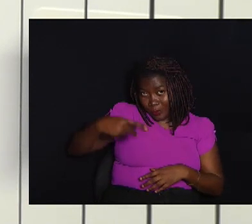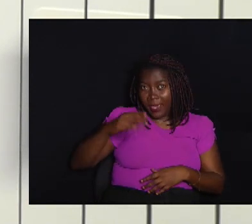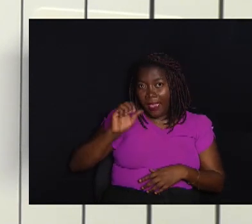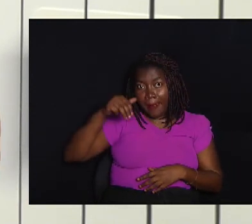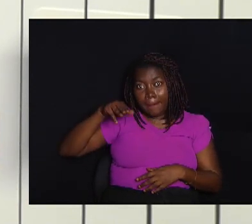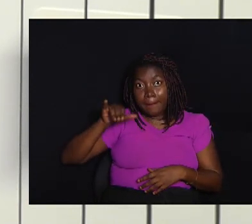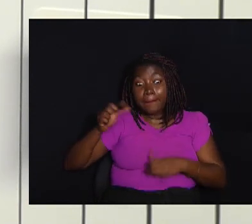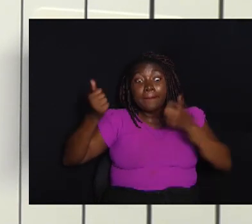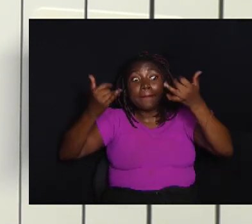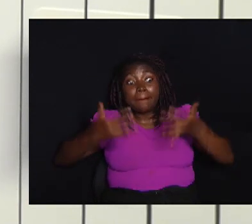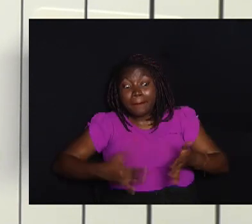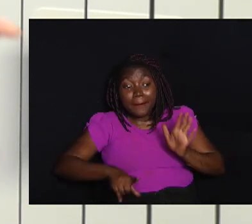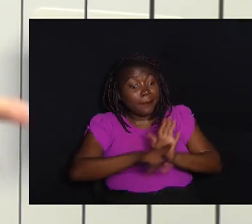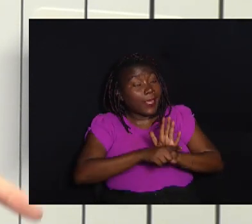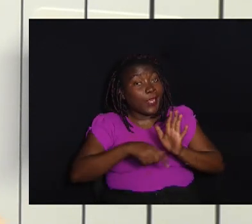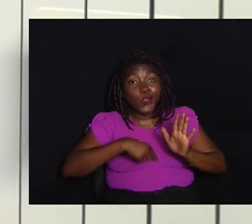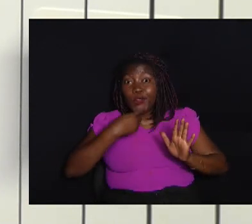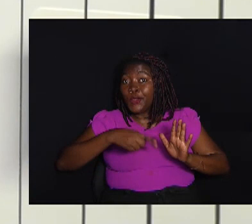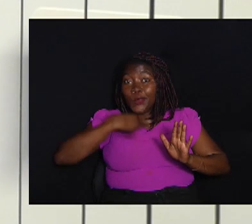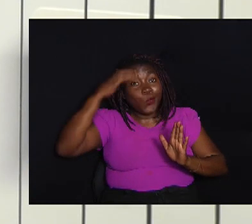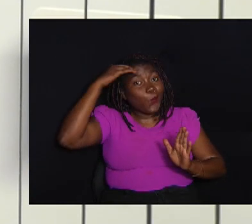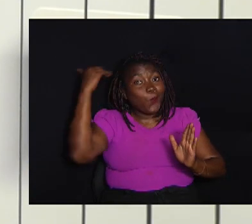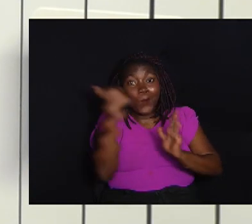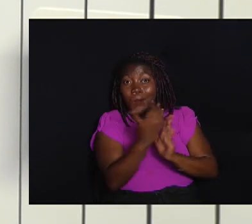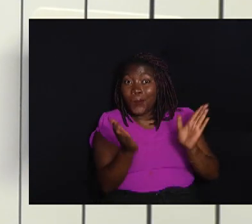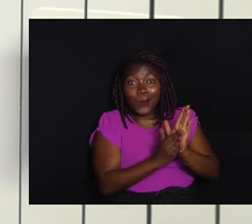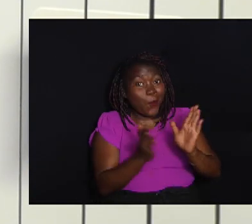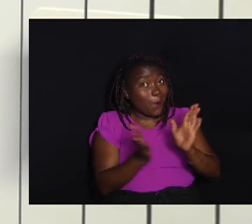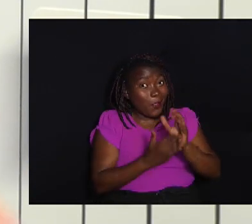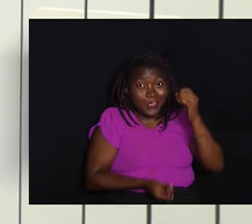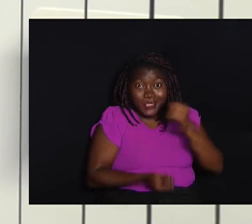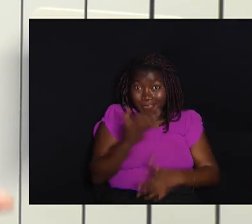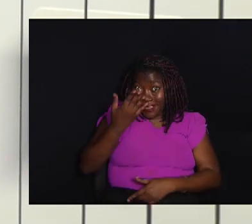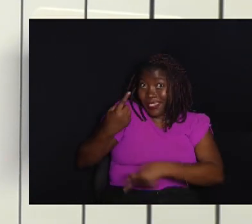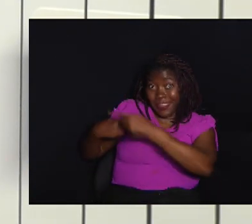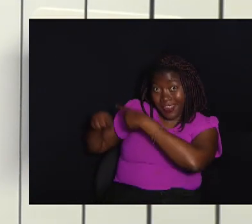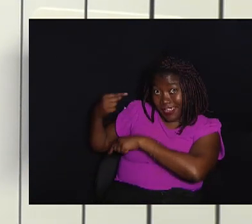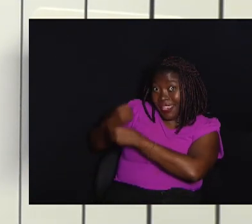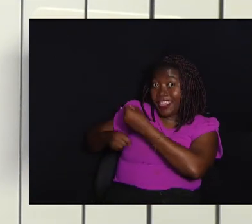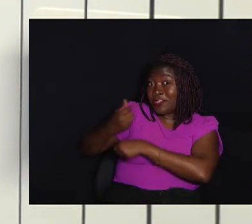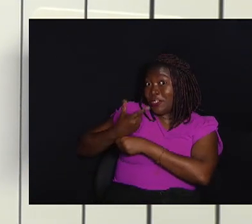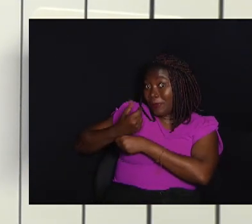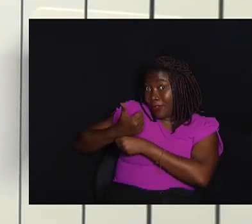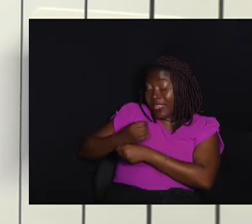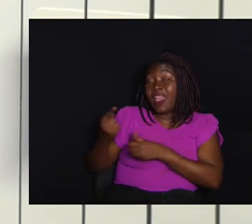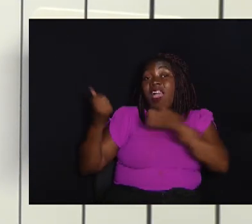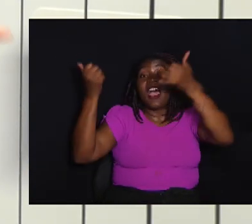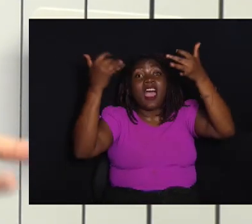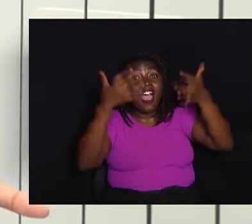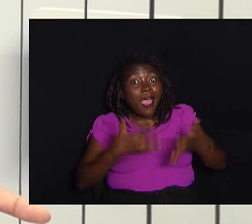não tem conseguido cumprir a proposta que levou à sua criação em 2010. Ela afirma em uma entrevista que há